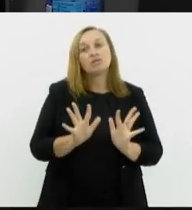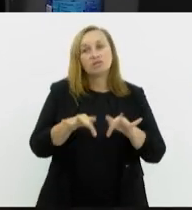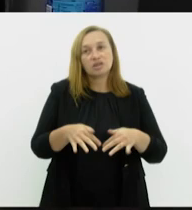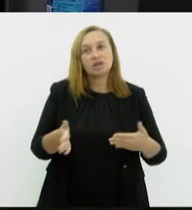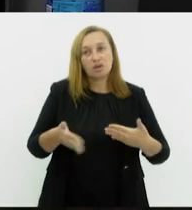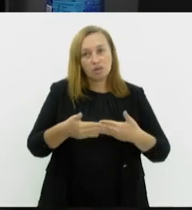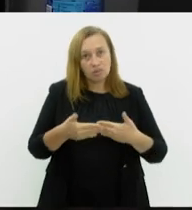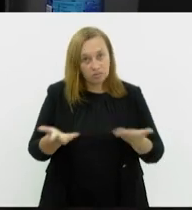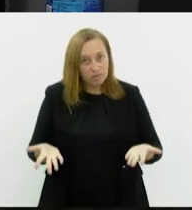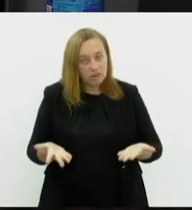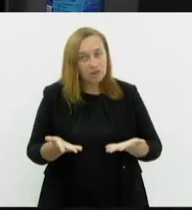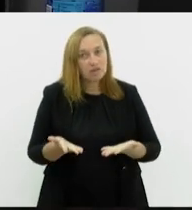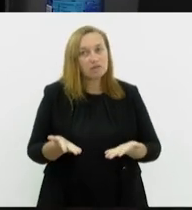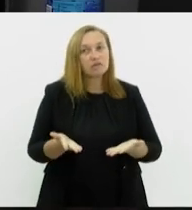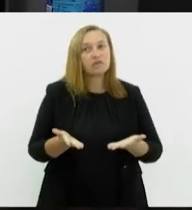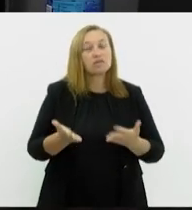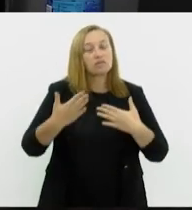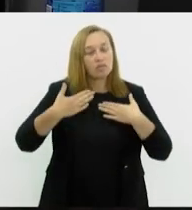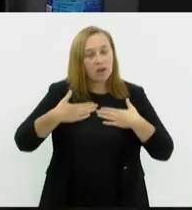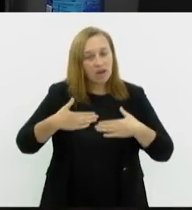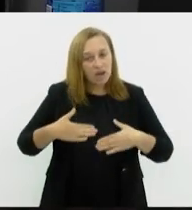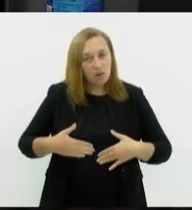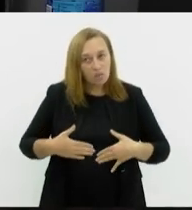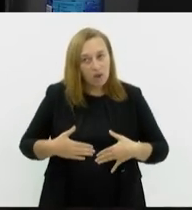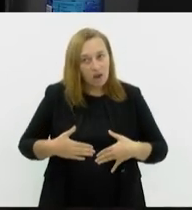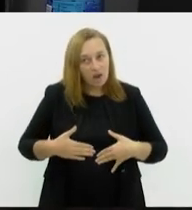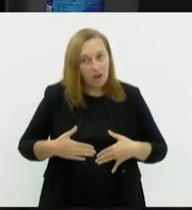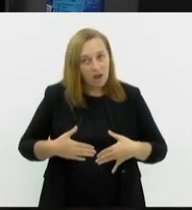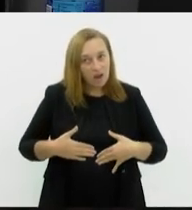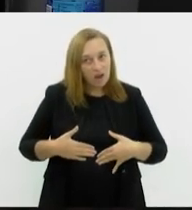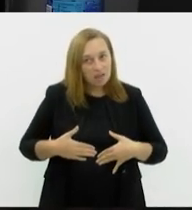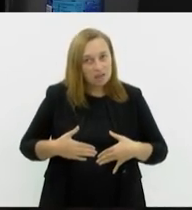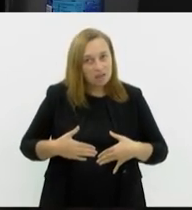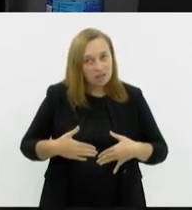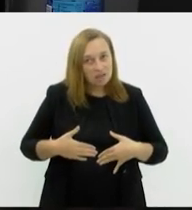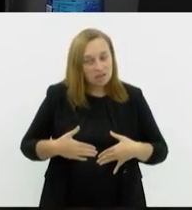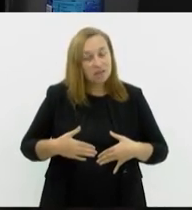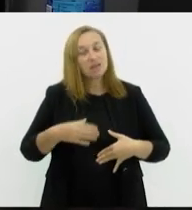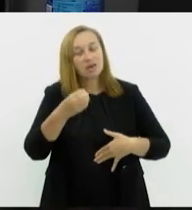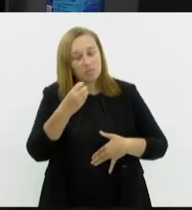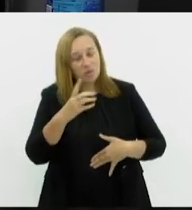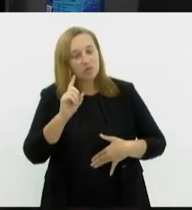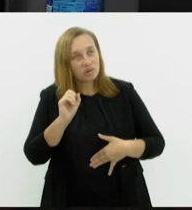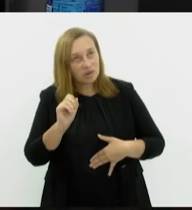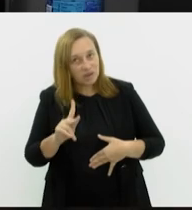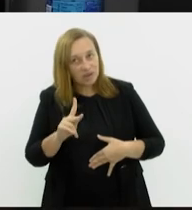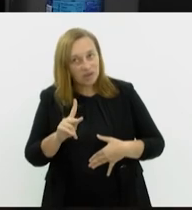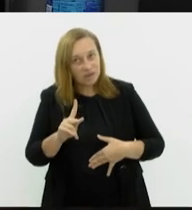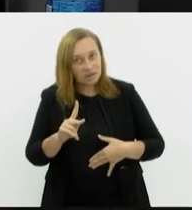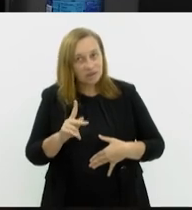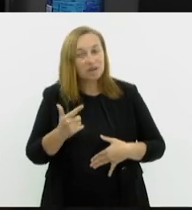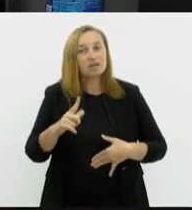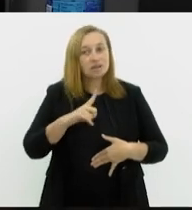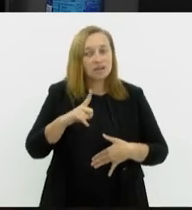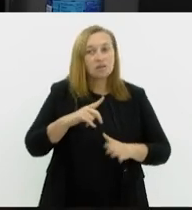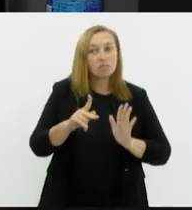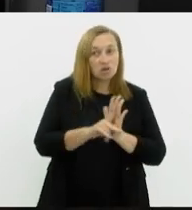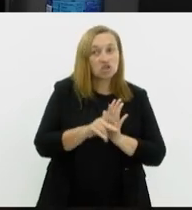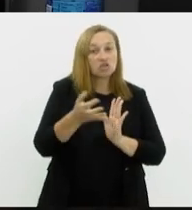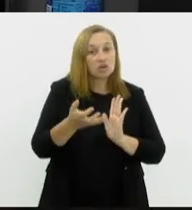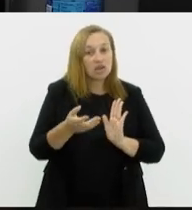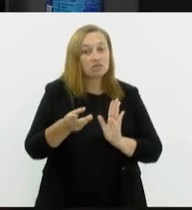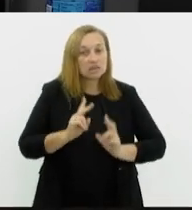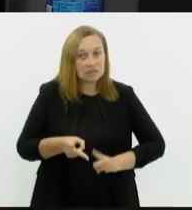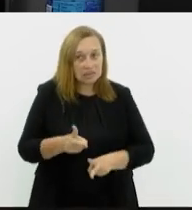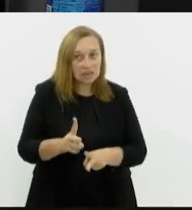final. Vamos abaixar os ânimos aí, porque os ânimos é bom, tá? Tem uns projetos aqui que eu quero